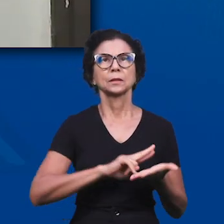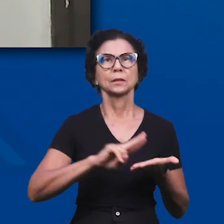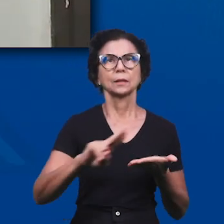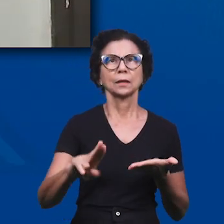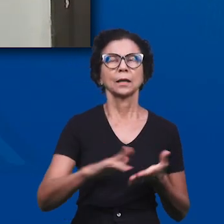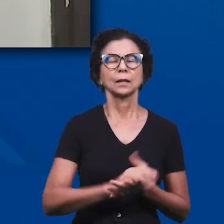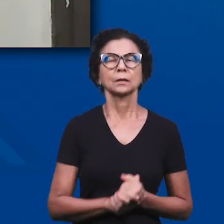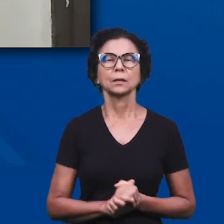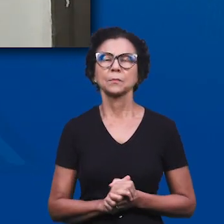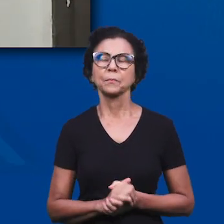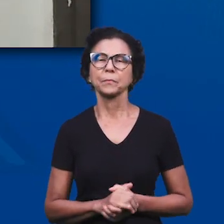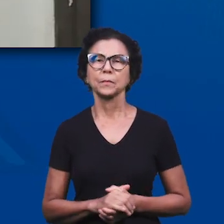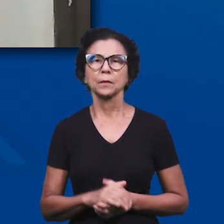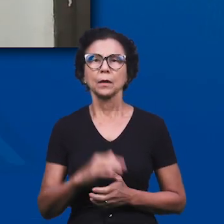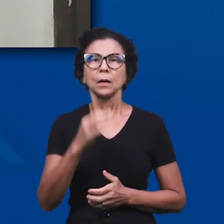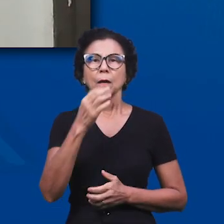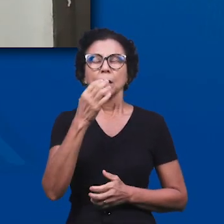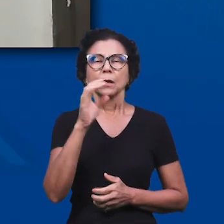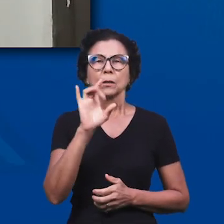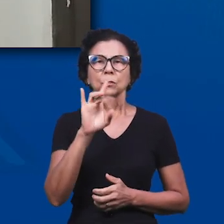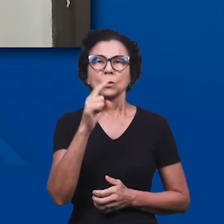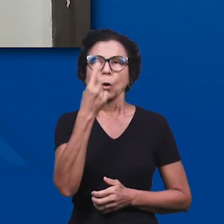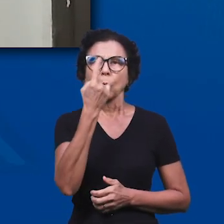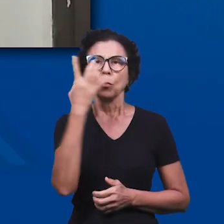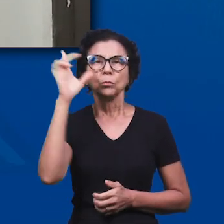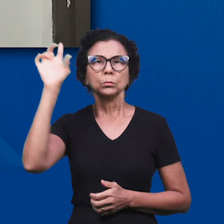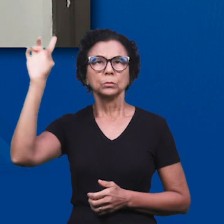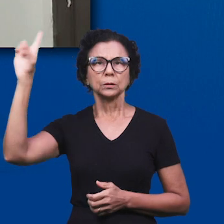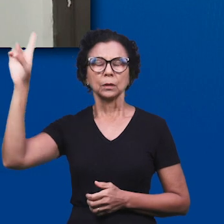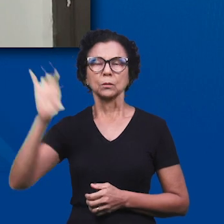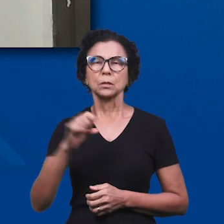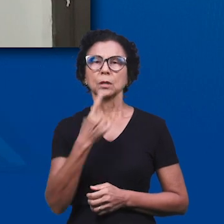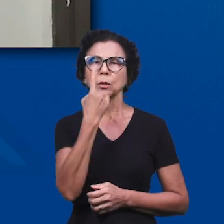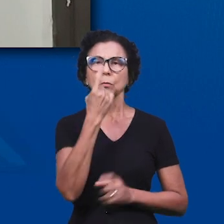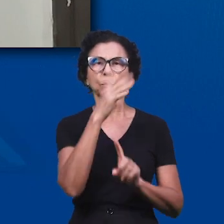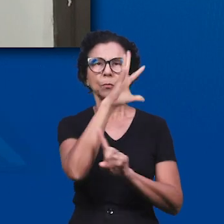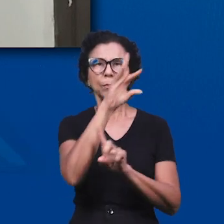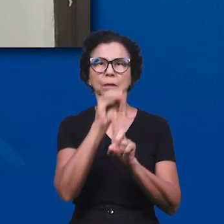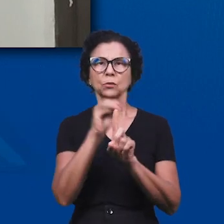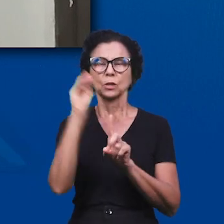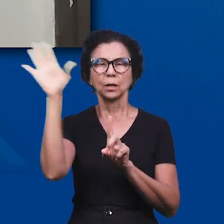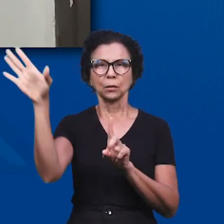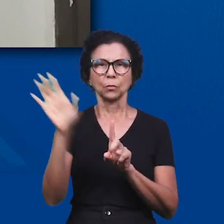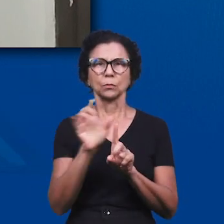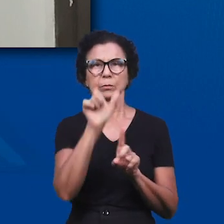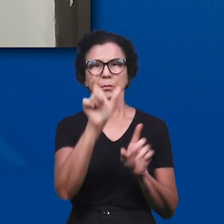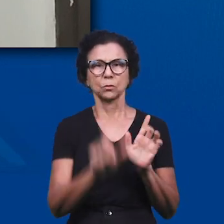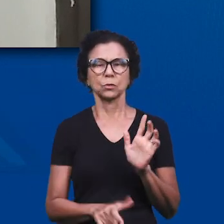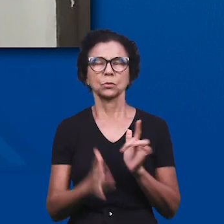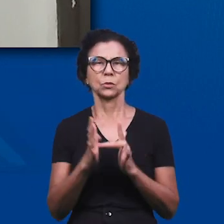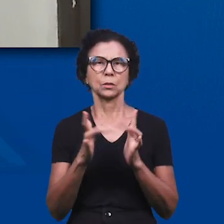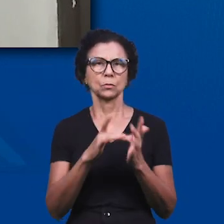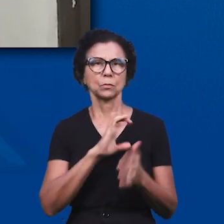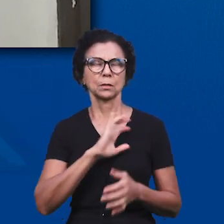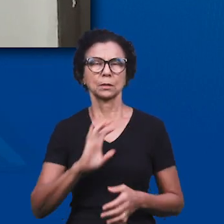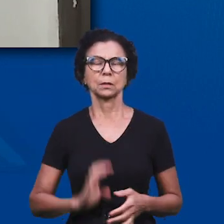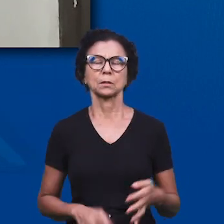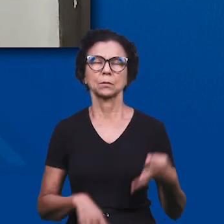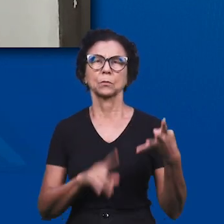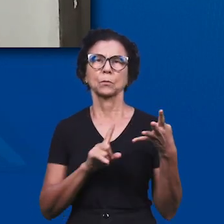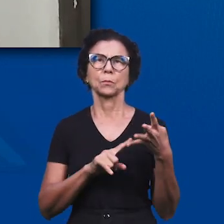os homens, Cristo Jesus, homem. O quarto princípio está ligado ao livre acesso às